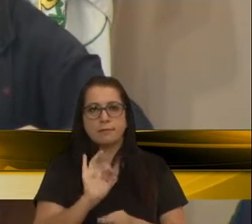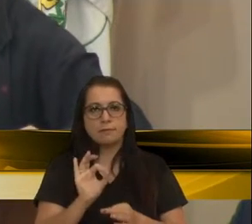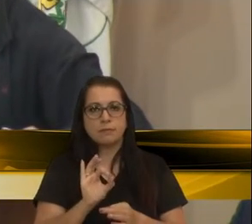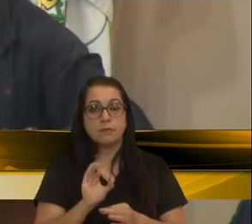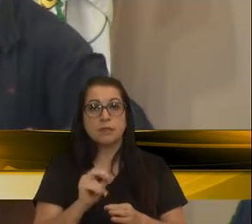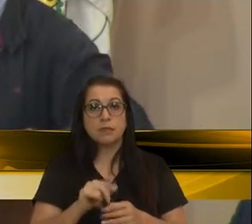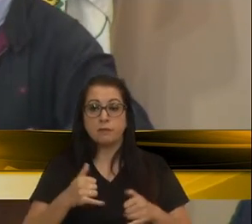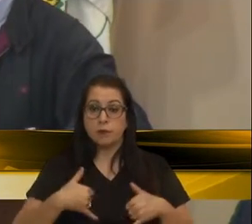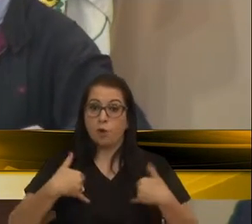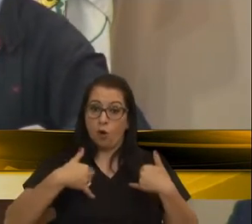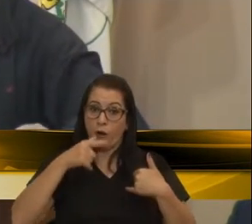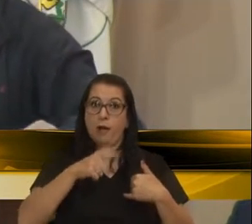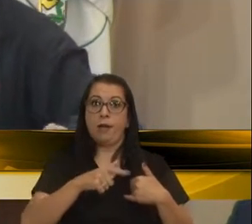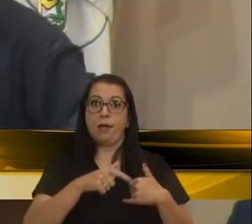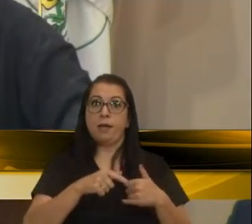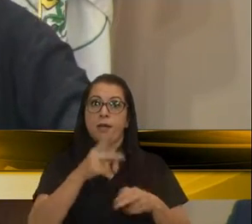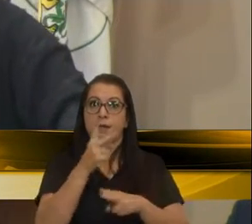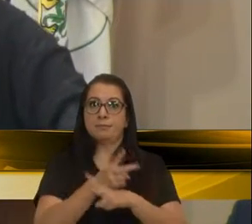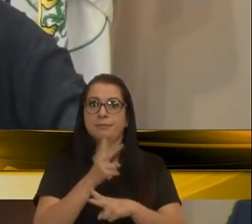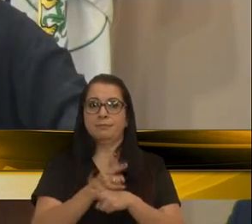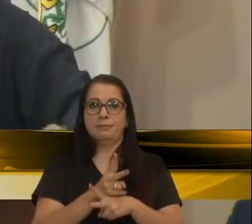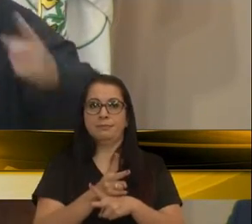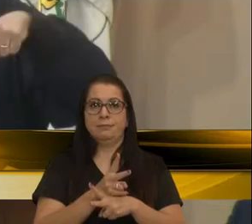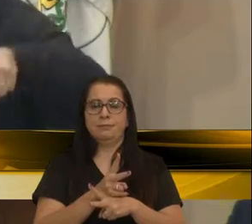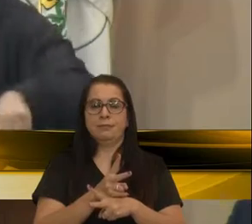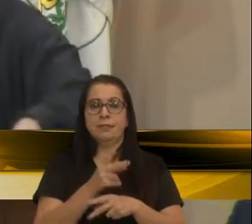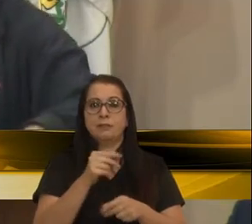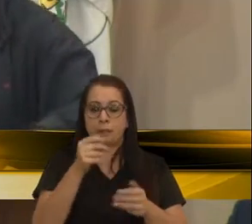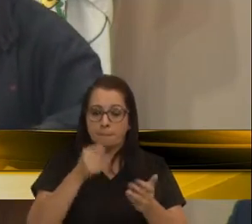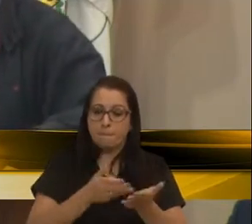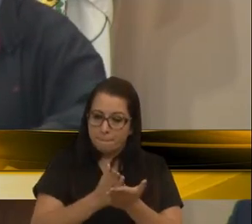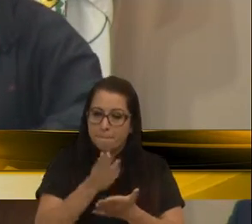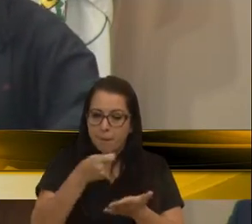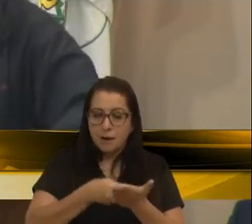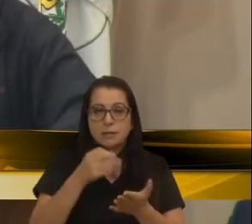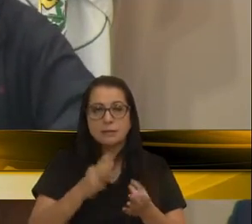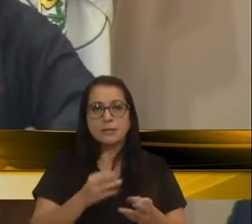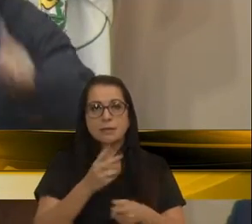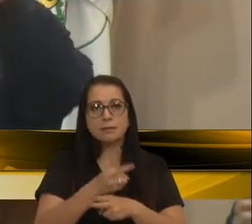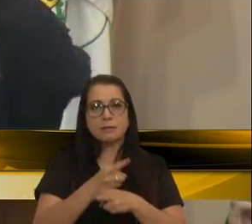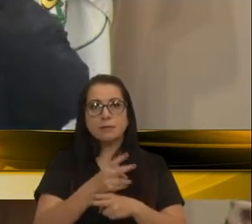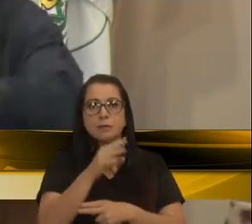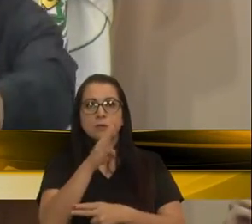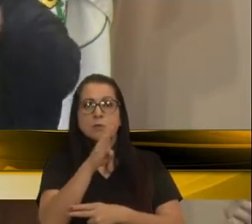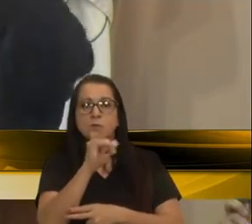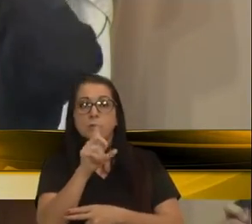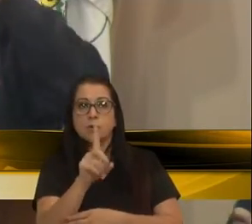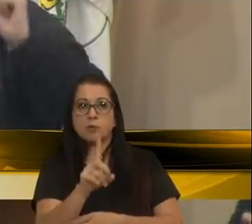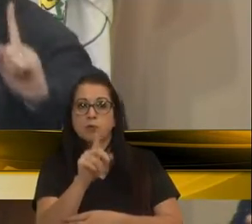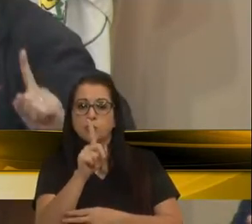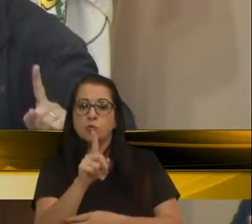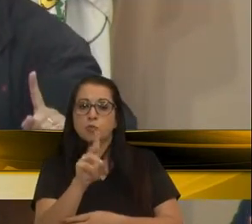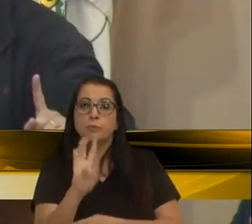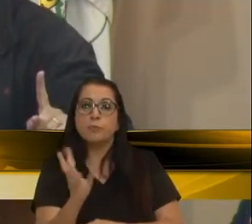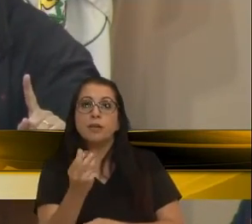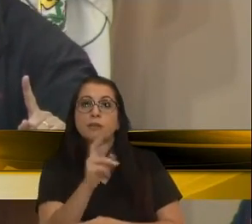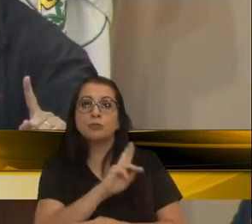teve que honrar o empréstimo que o governador Tarso fez junto ao BIRD de R$1